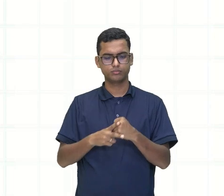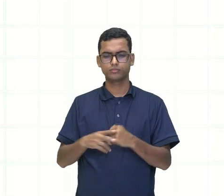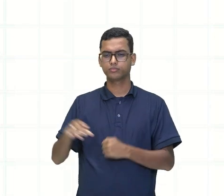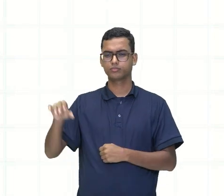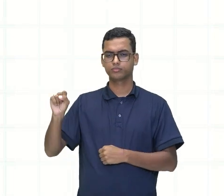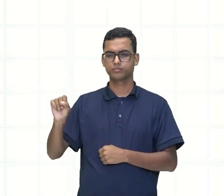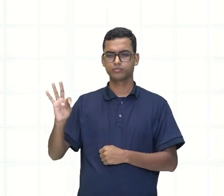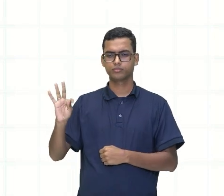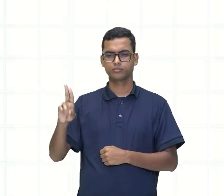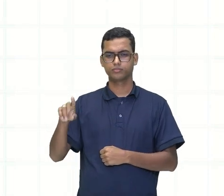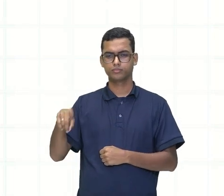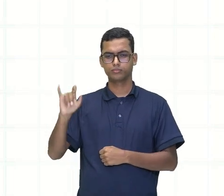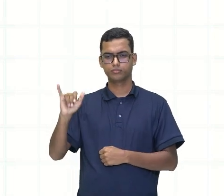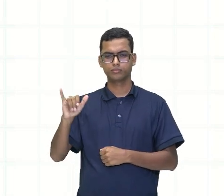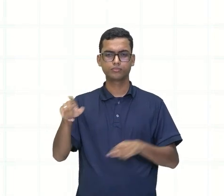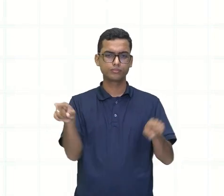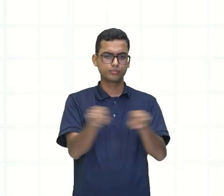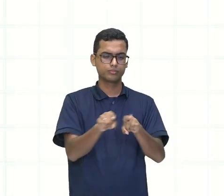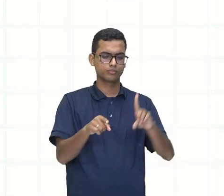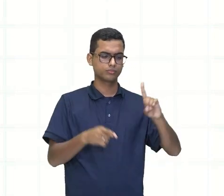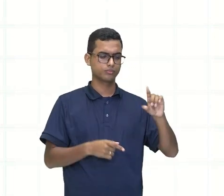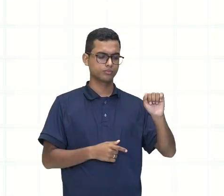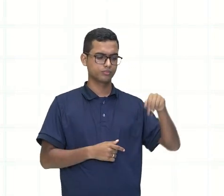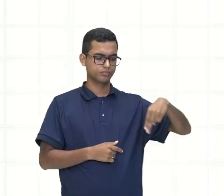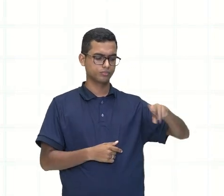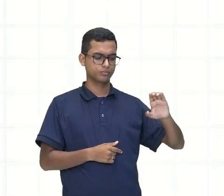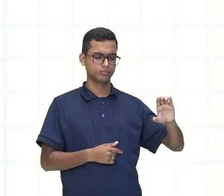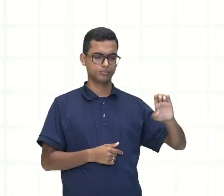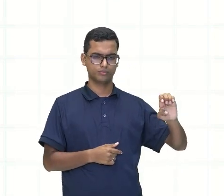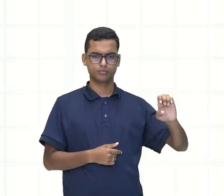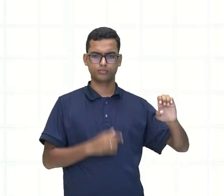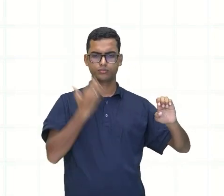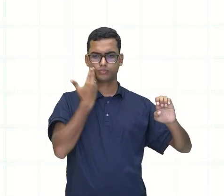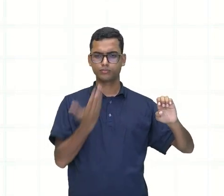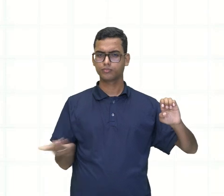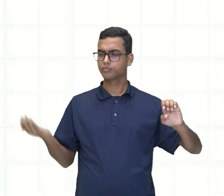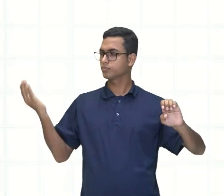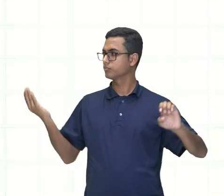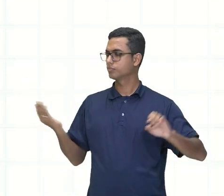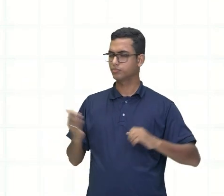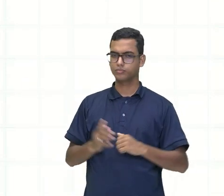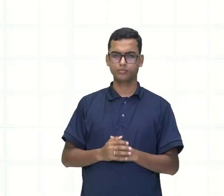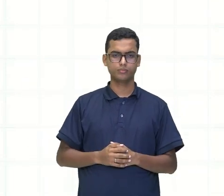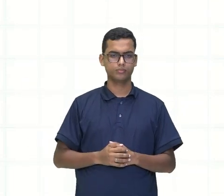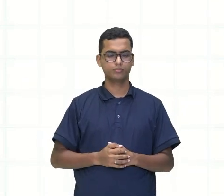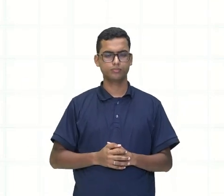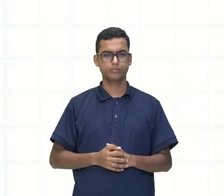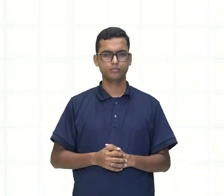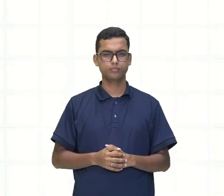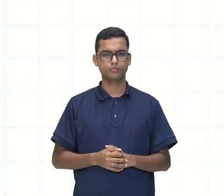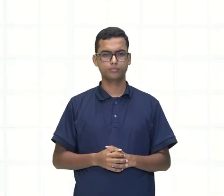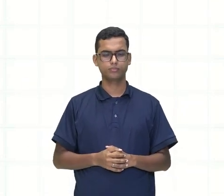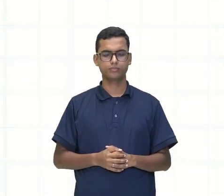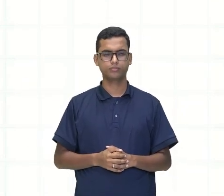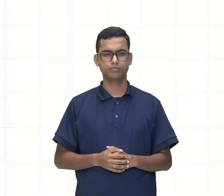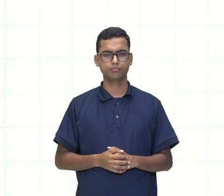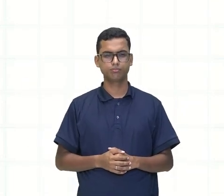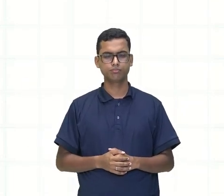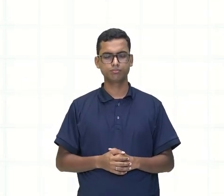eles vão ficar na forma do past progressive ou do past continuous? Aqui o verbo é study,